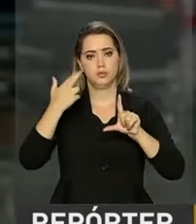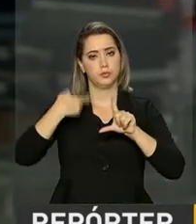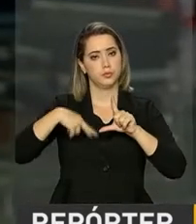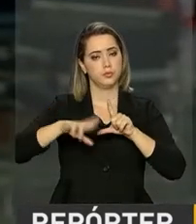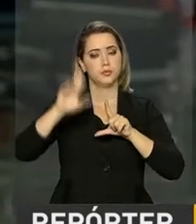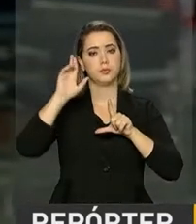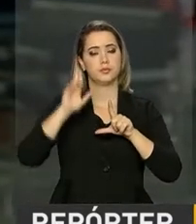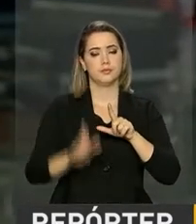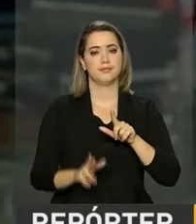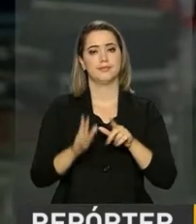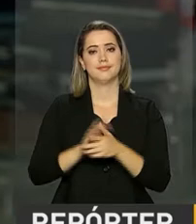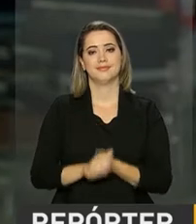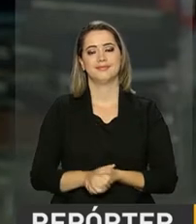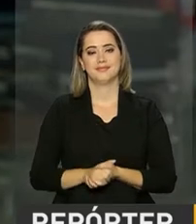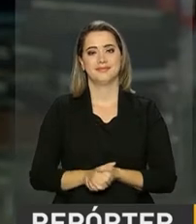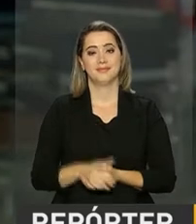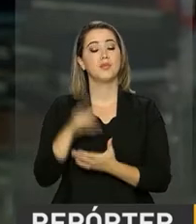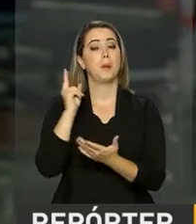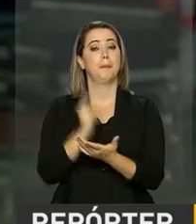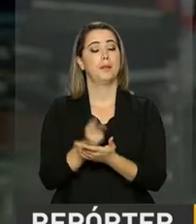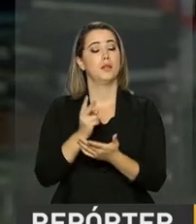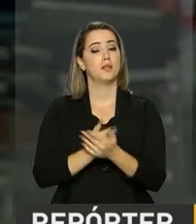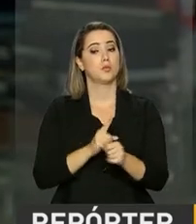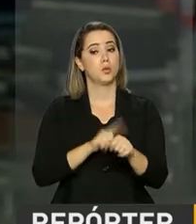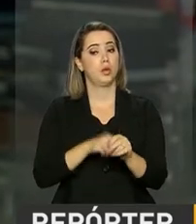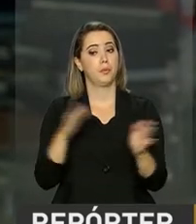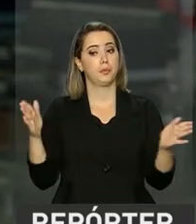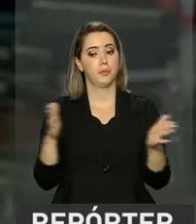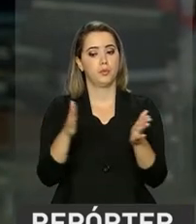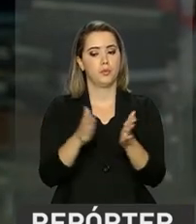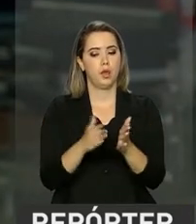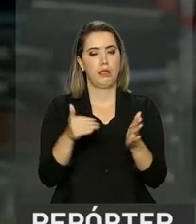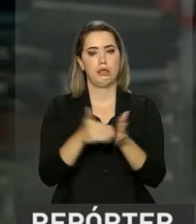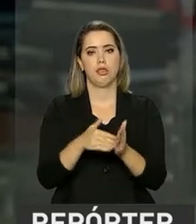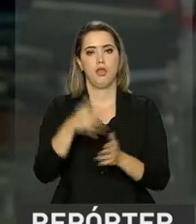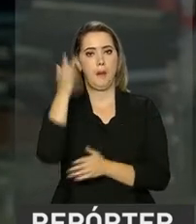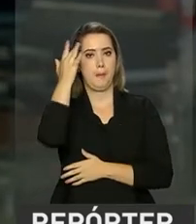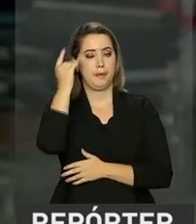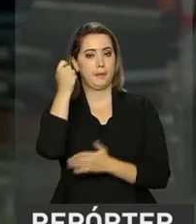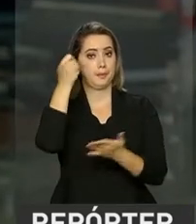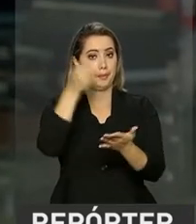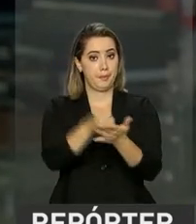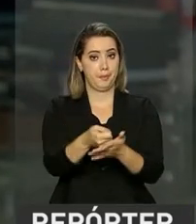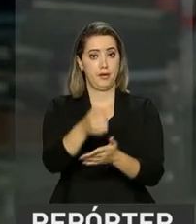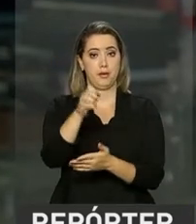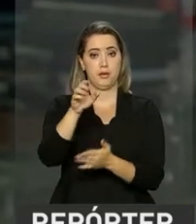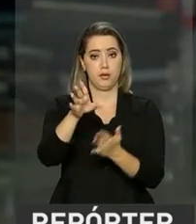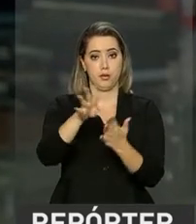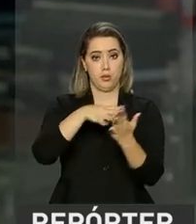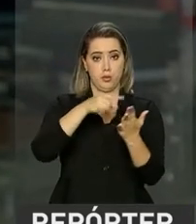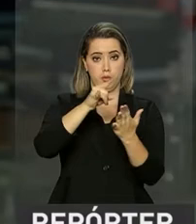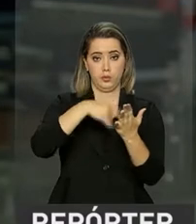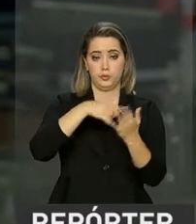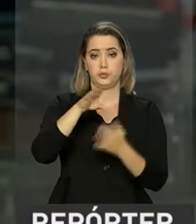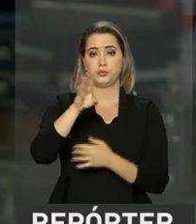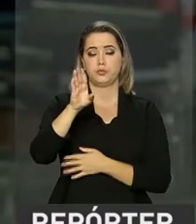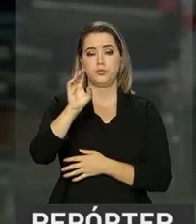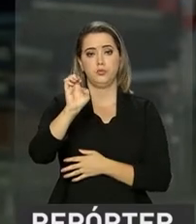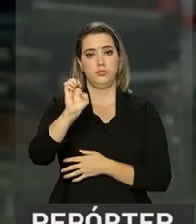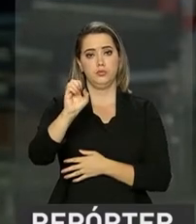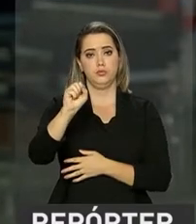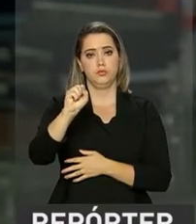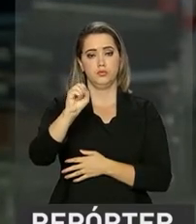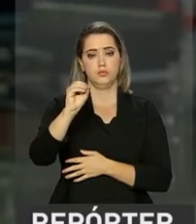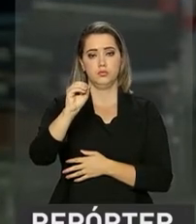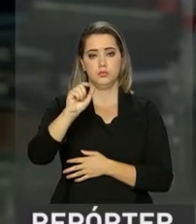tv nbr mesmo prazo sendo reduzido os patrões têm até amanhã para efetuar o pagamento da guia do e social existem alguns